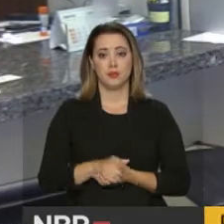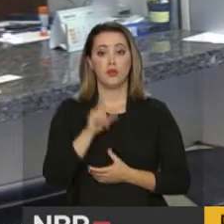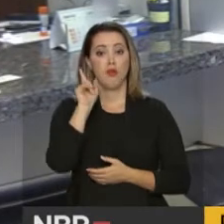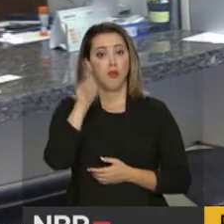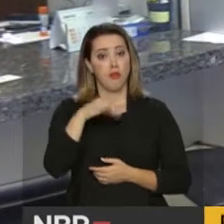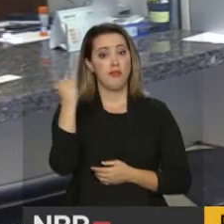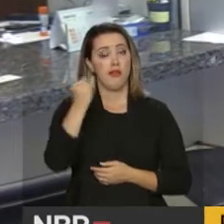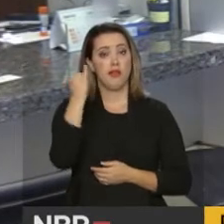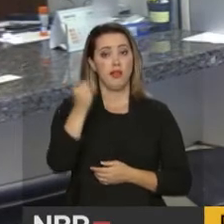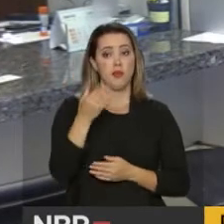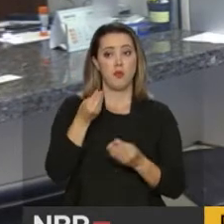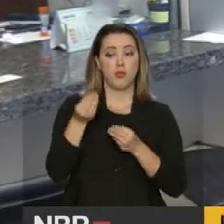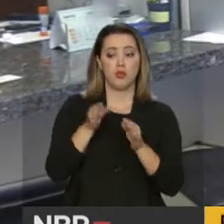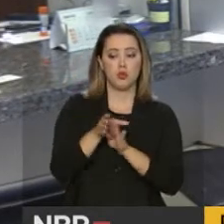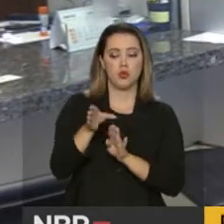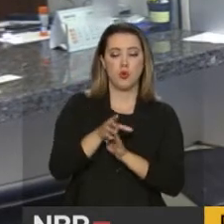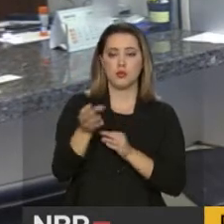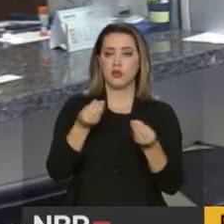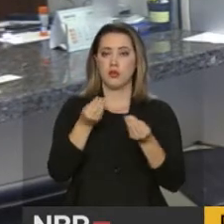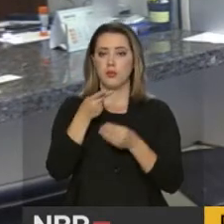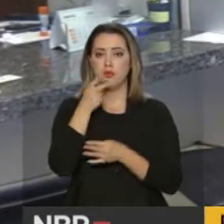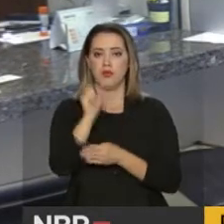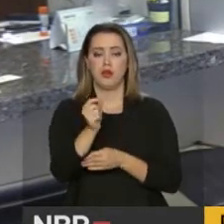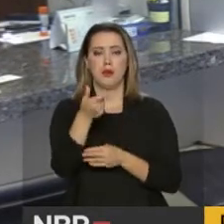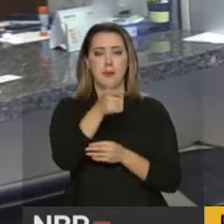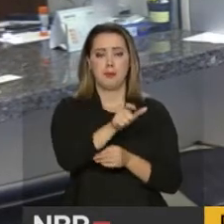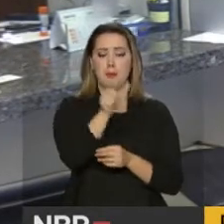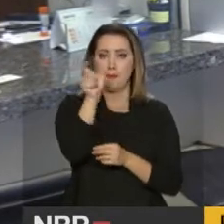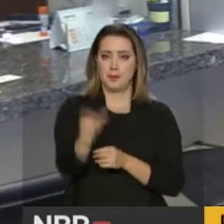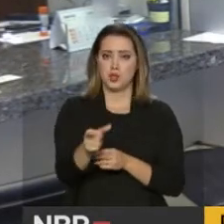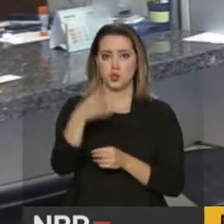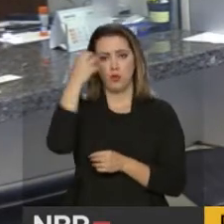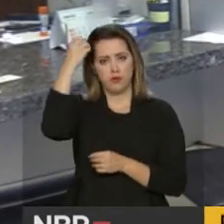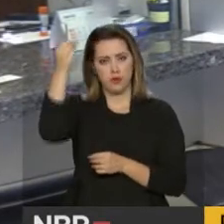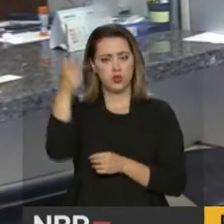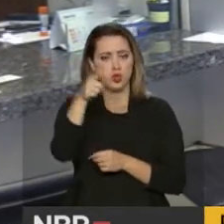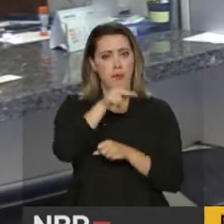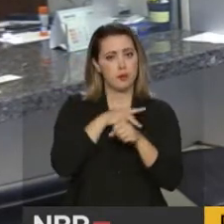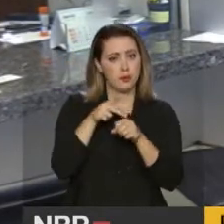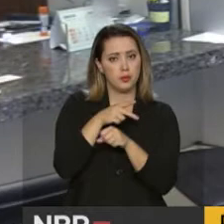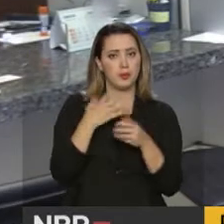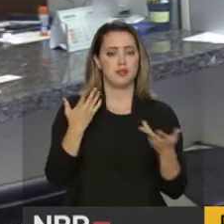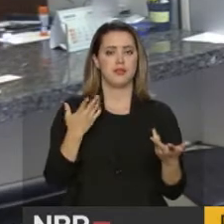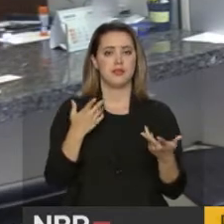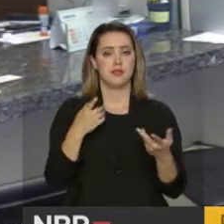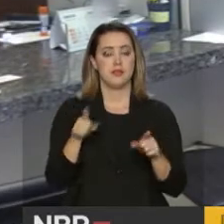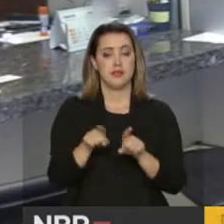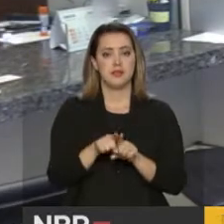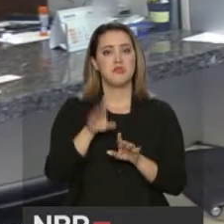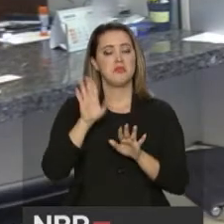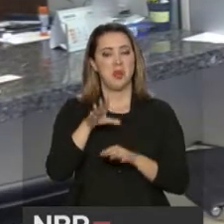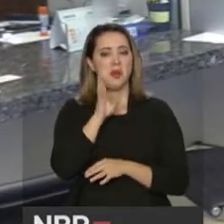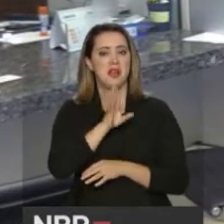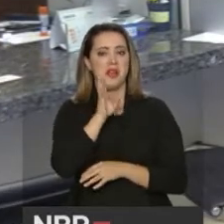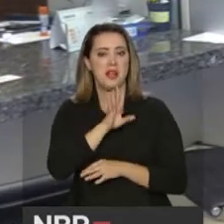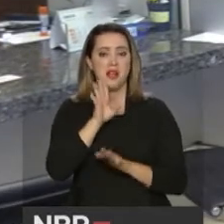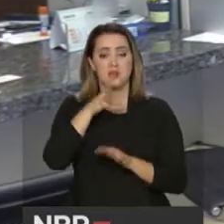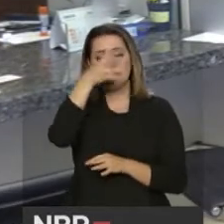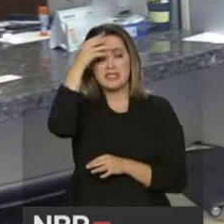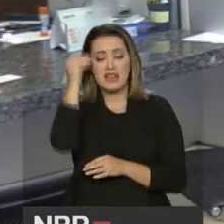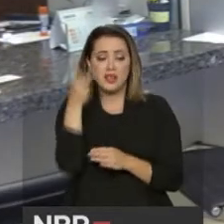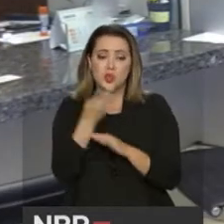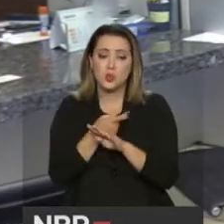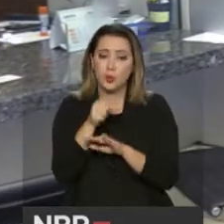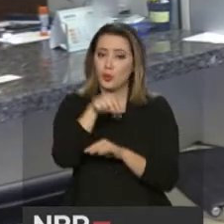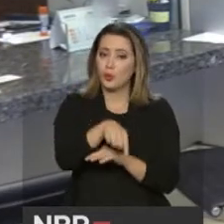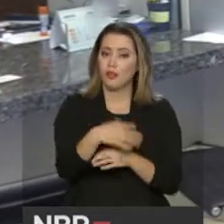eles deram no caso de um menor que vai morar no exterior, né? Foi muito legal mesmo e às vezes as pessoas esquecem de buscar o consulado,